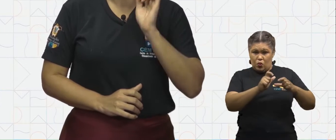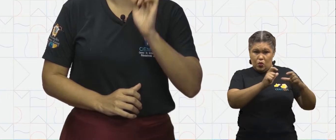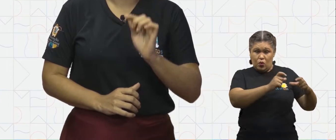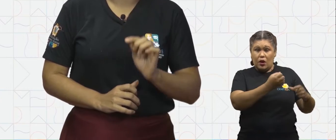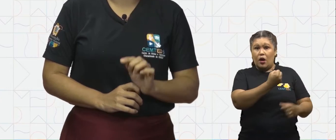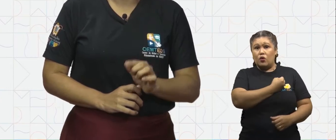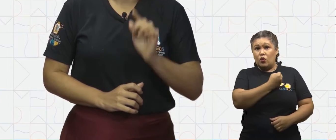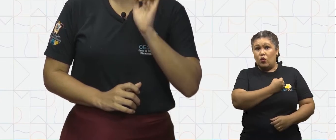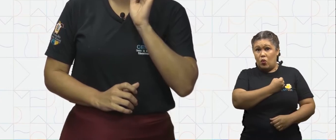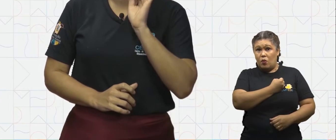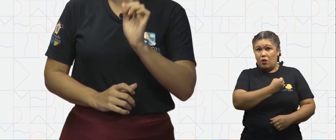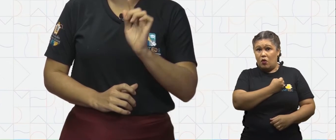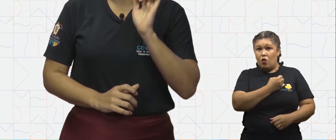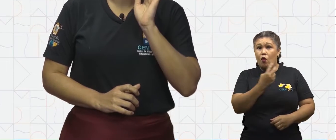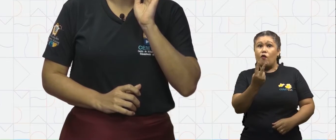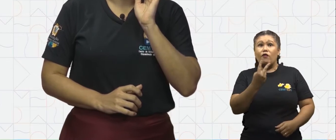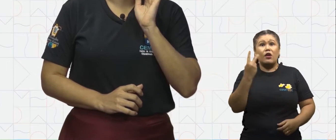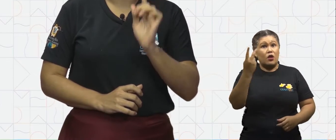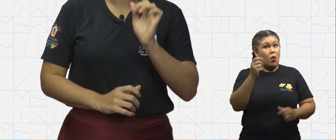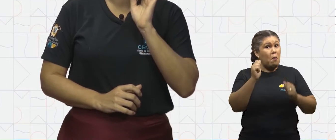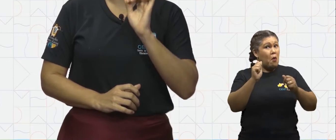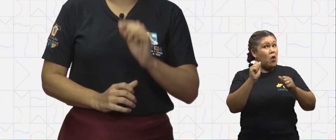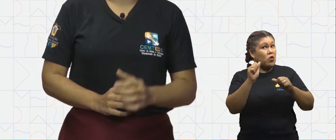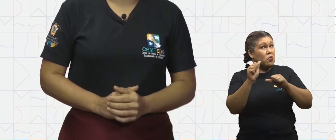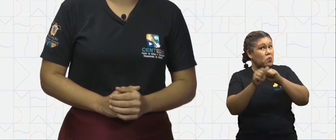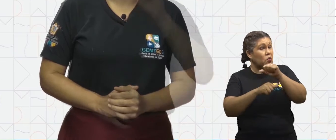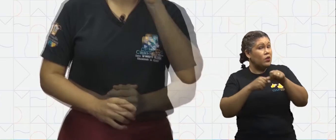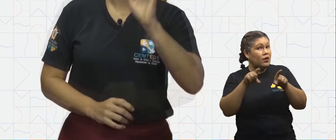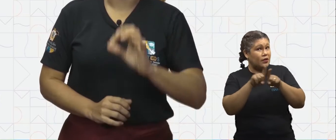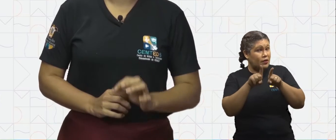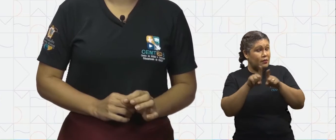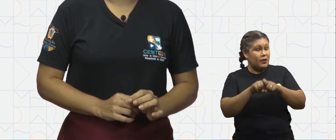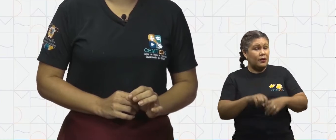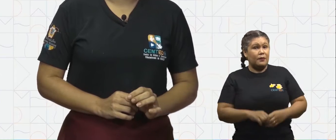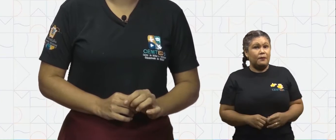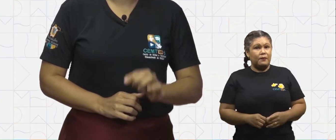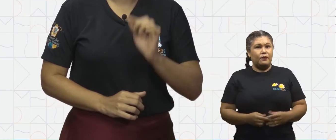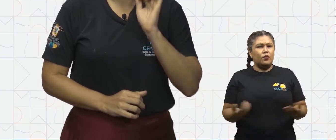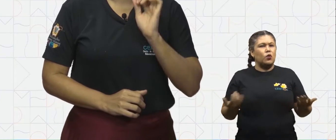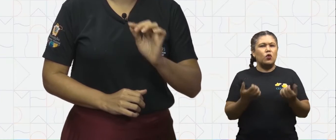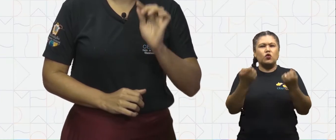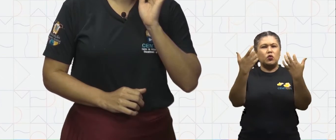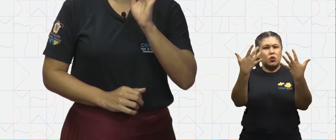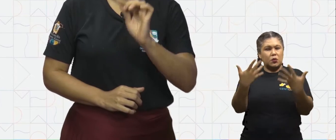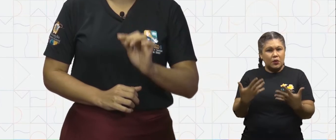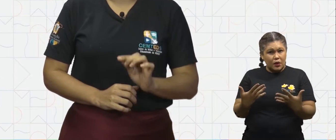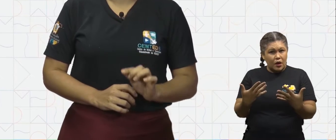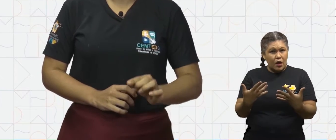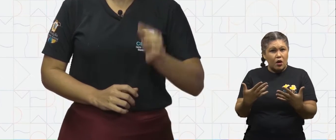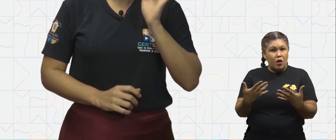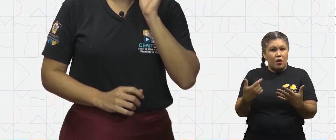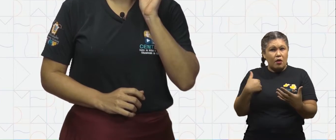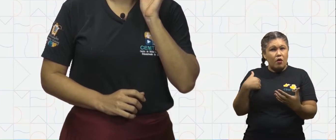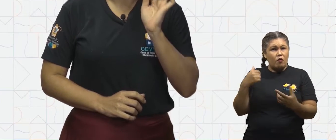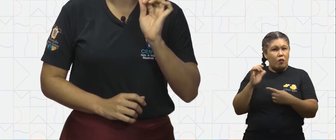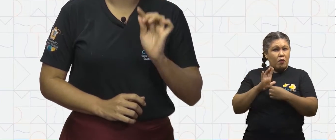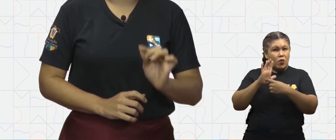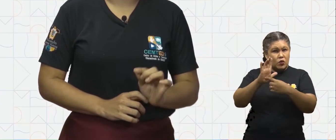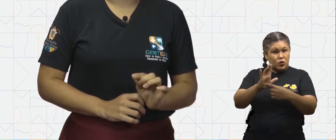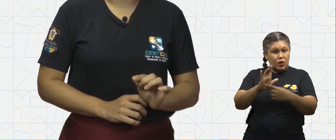número pode mudar no quadro valor de lugar. E hoje nós vamos usar em nossa aula